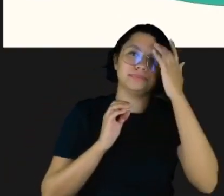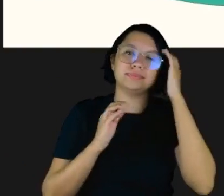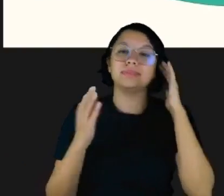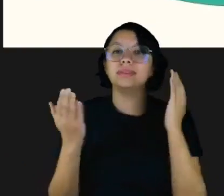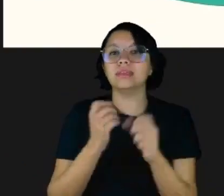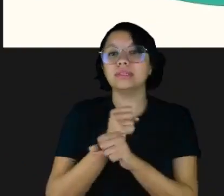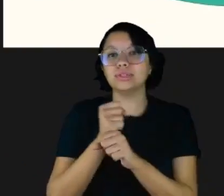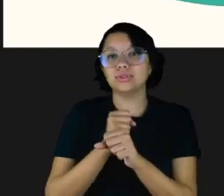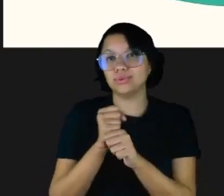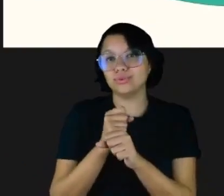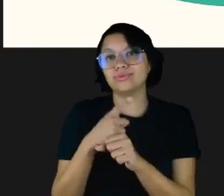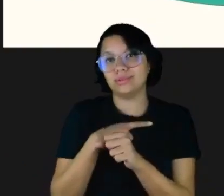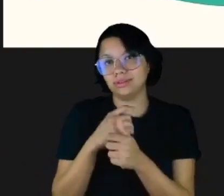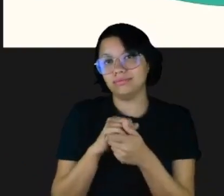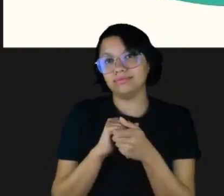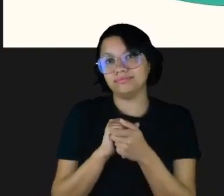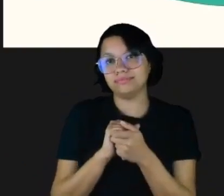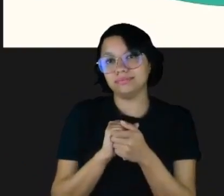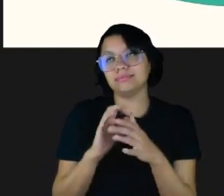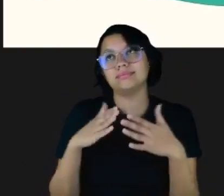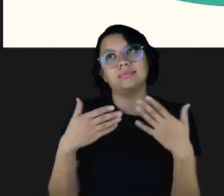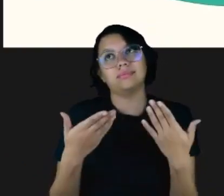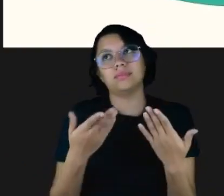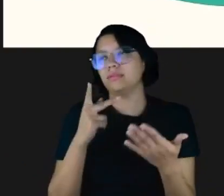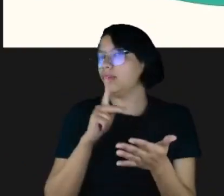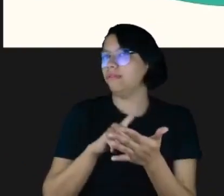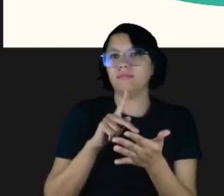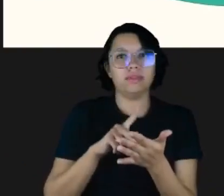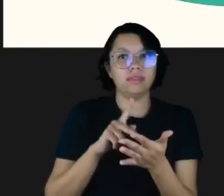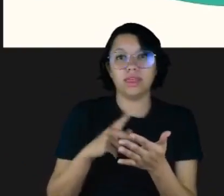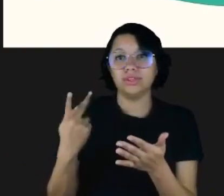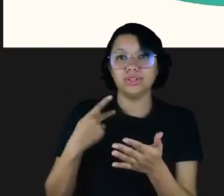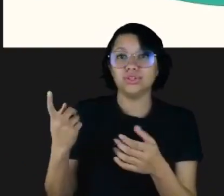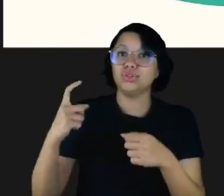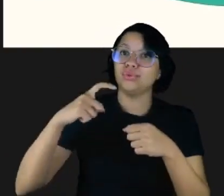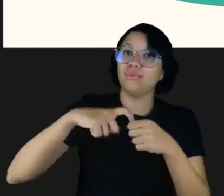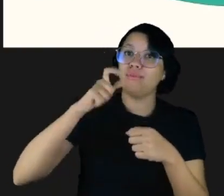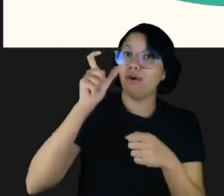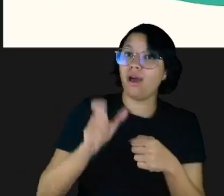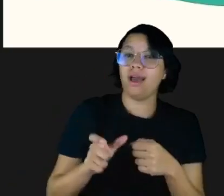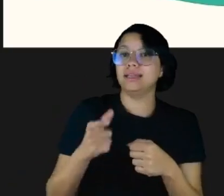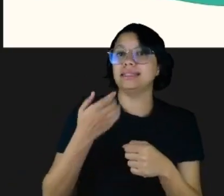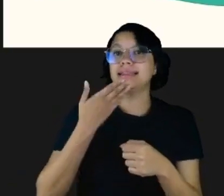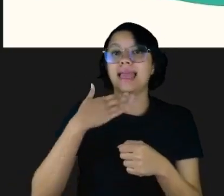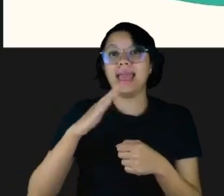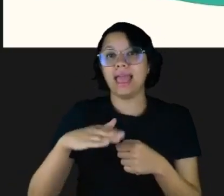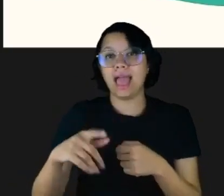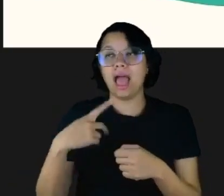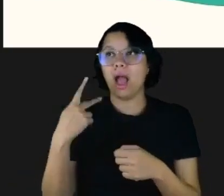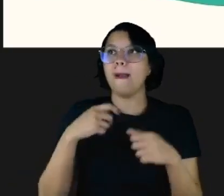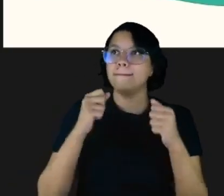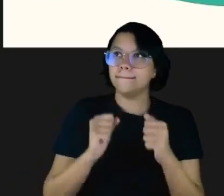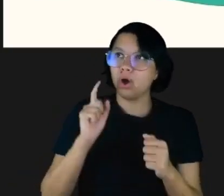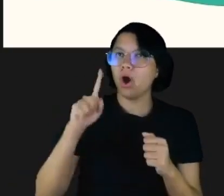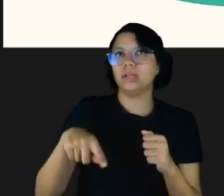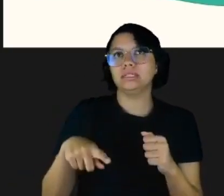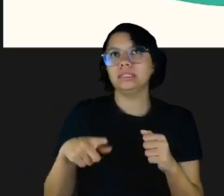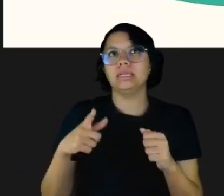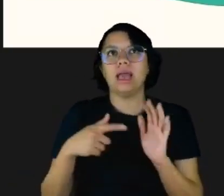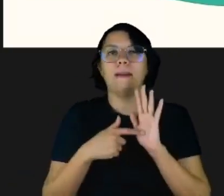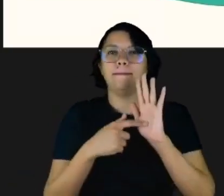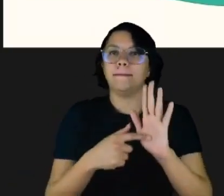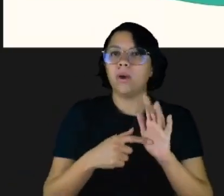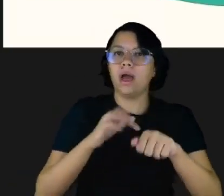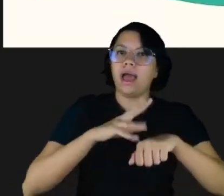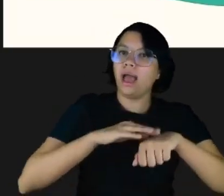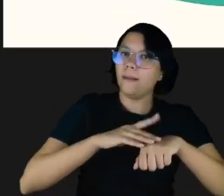idoso pode ter sido acometido. Então, não é verdade que a gente volta a ser criança. Nós podemos, sim, apresentar